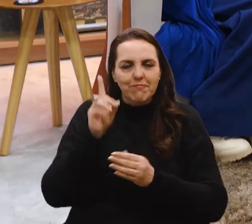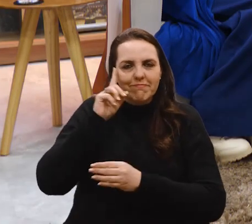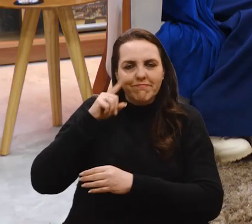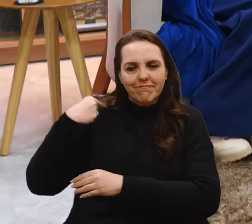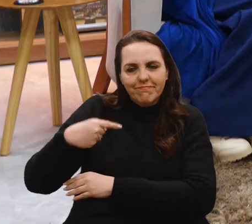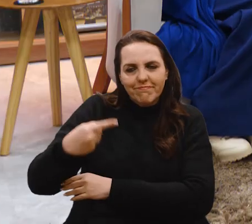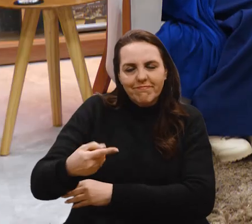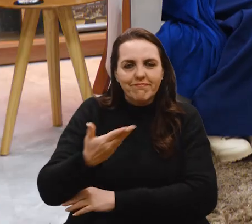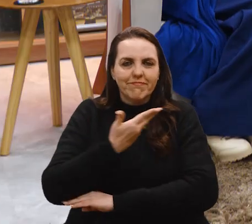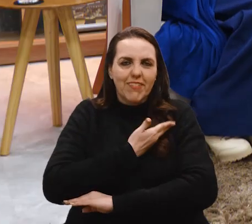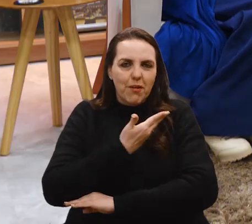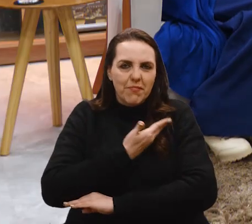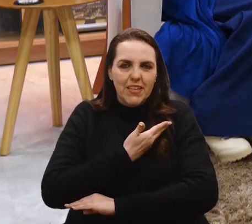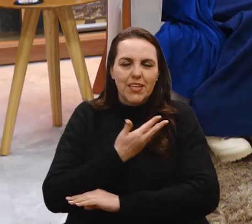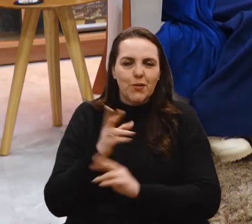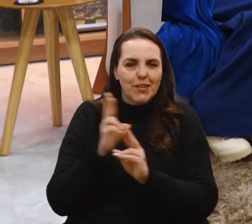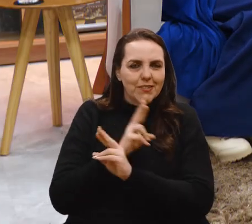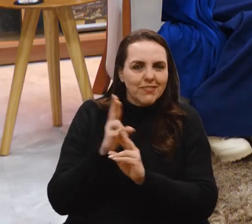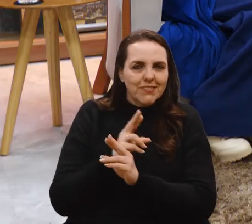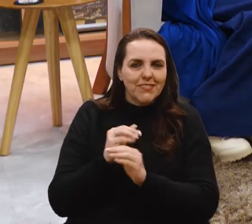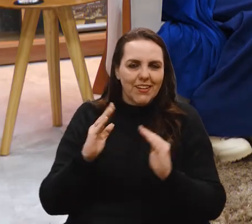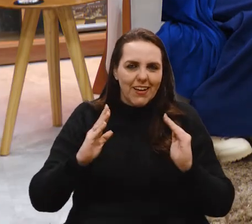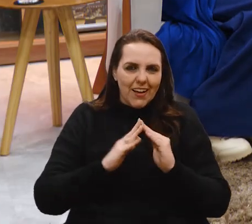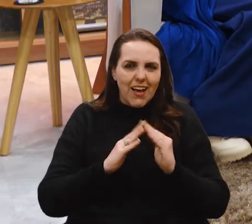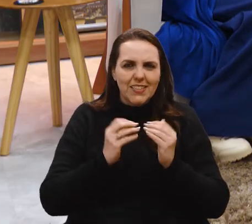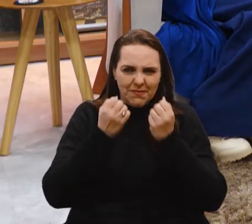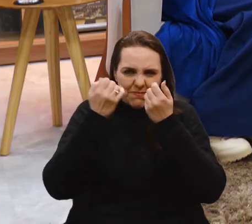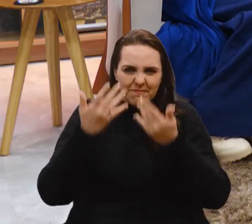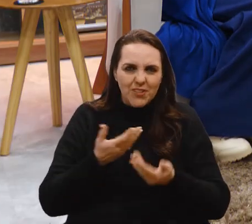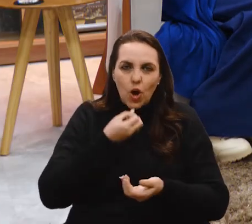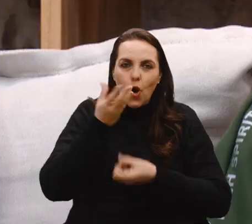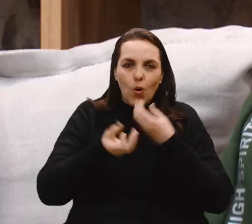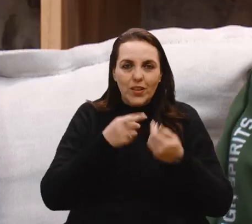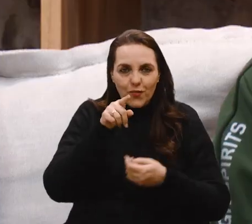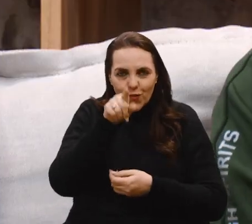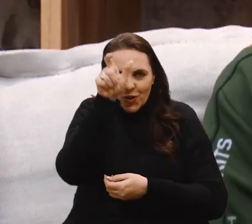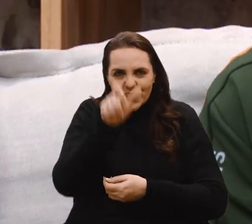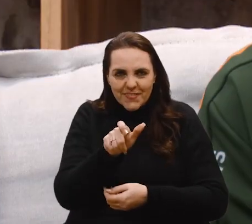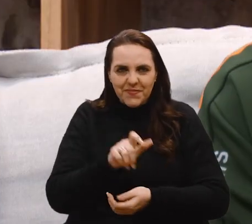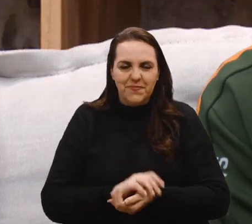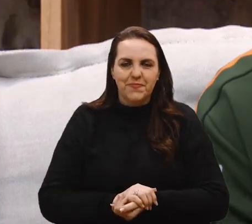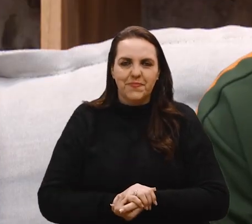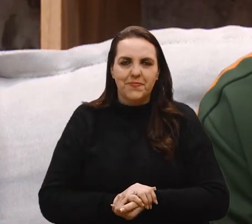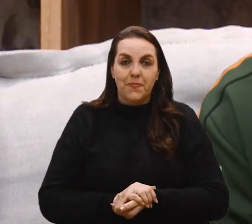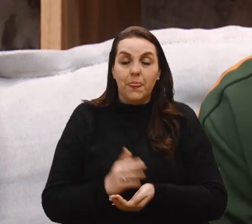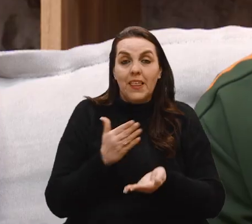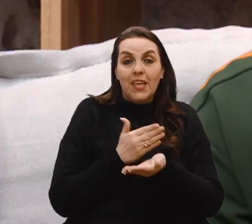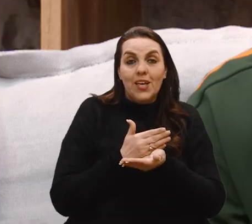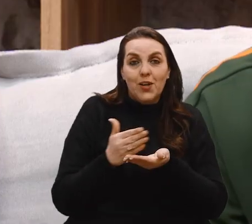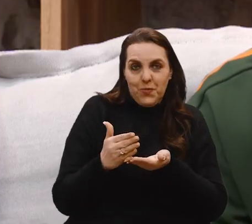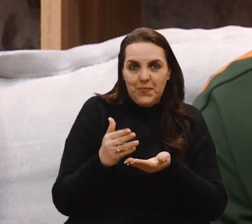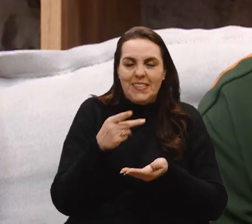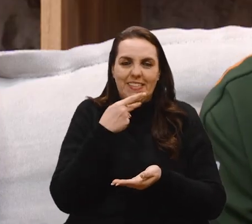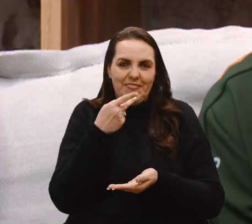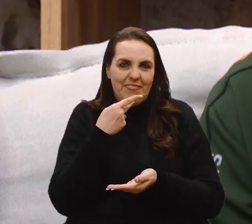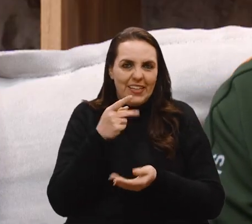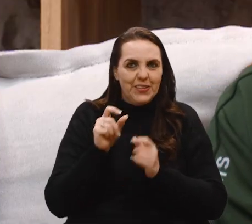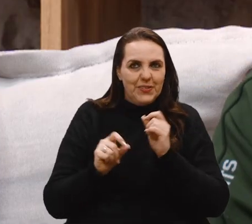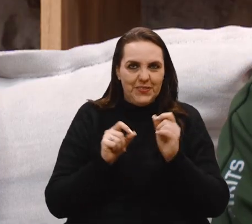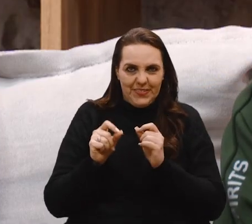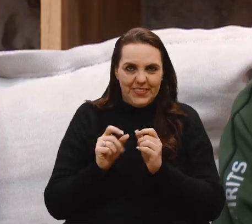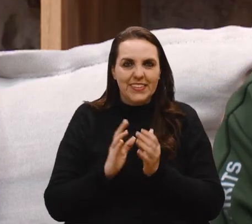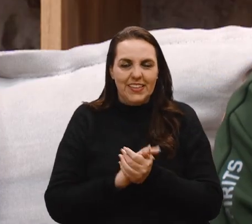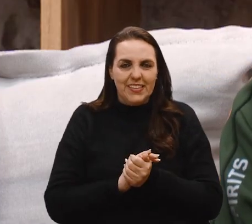com os amigos, em casa. Nos fale de você. Tá, bom, acho que eu vou começar falando pela questão de se